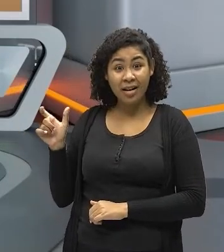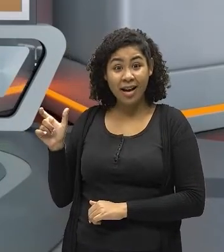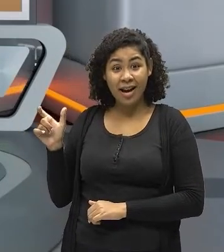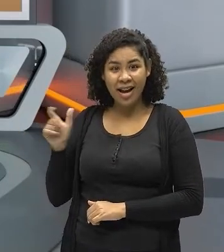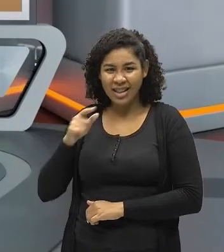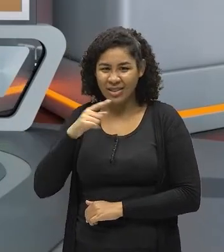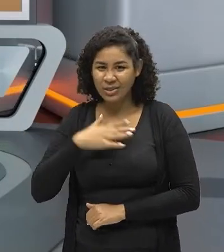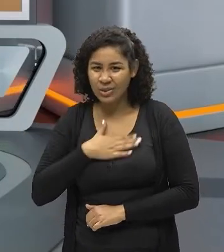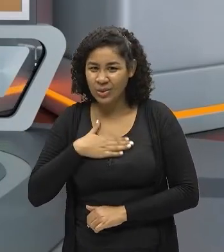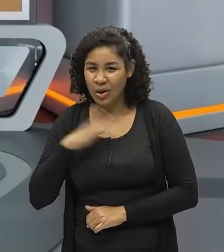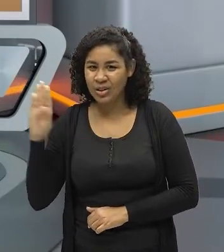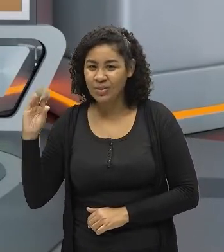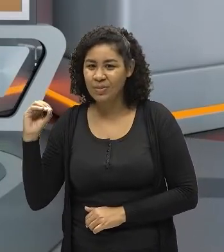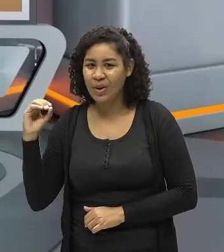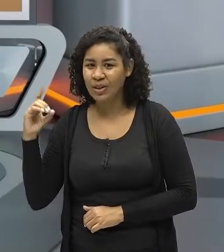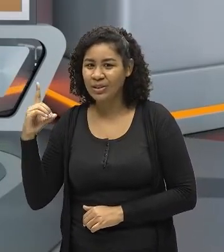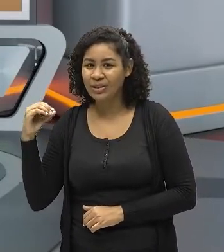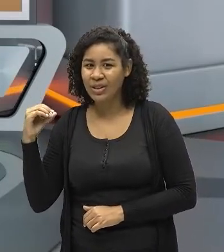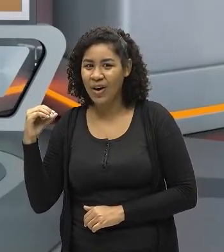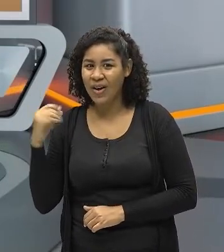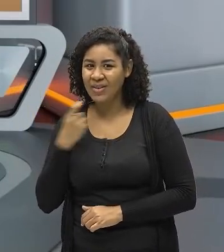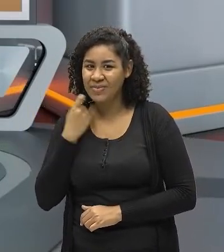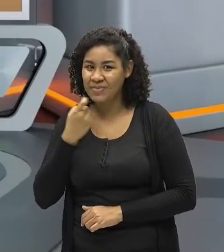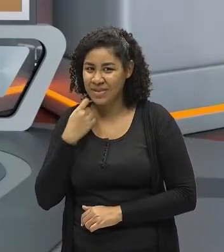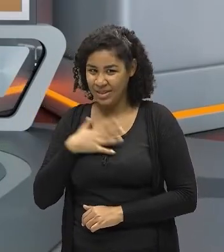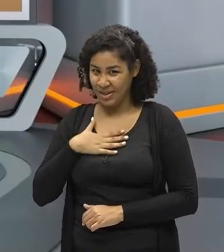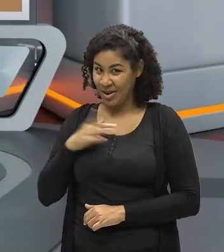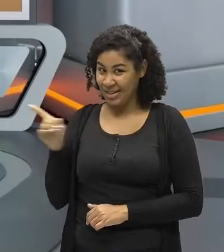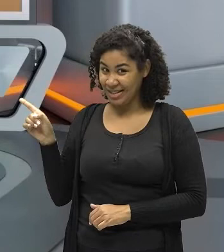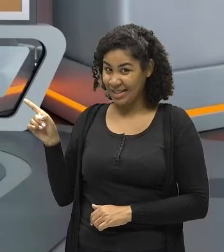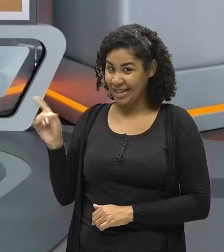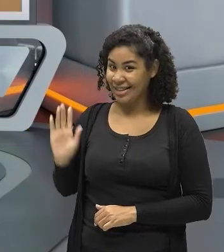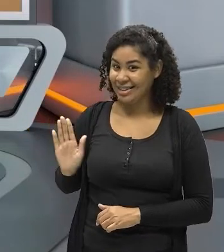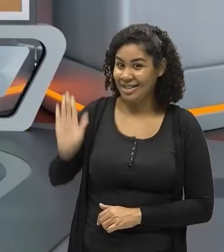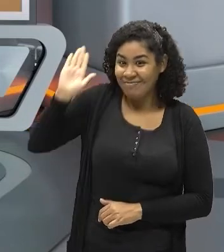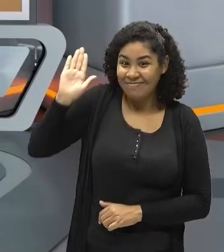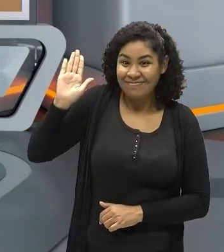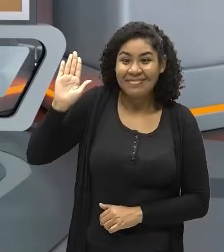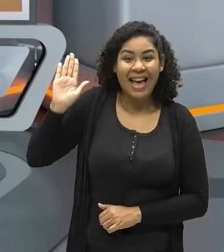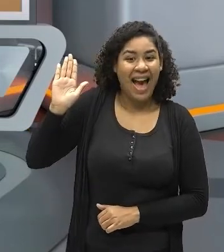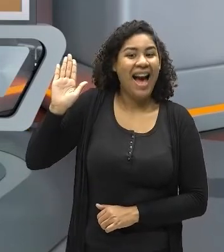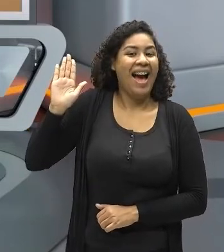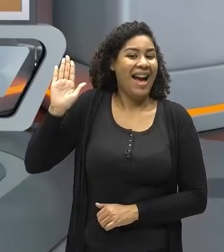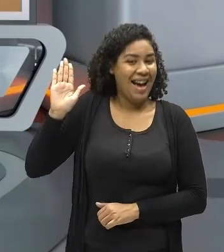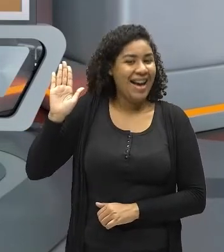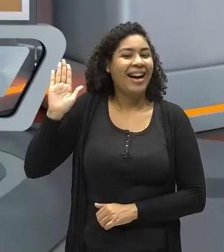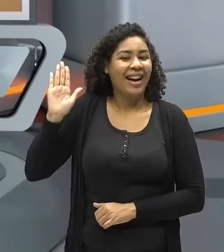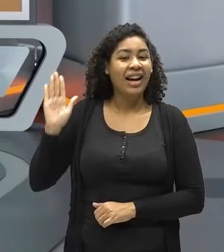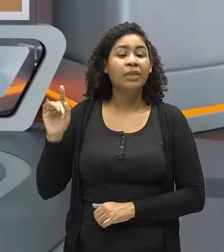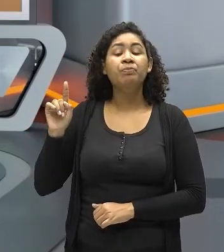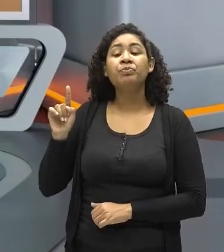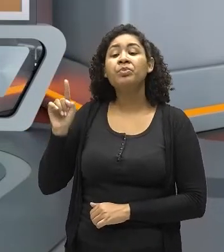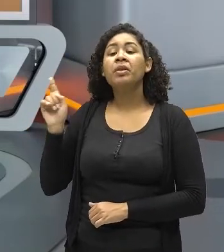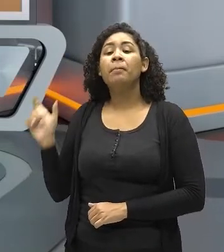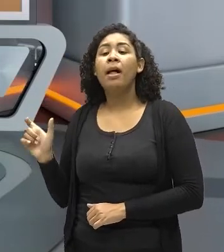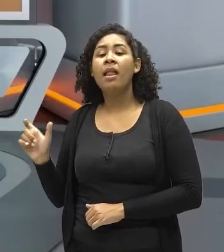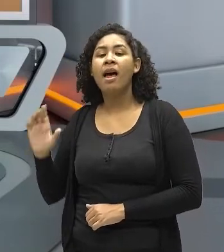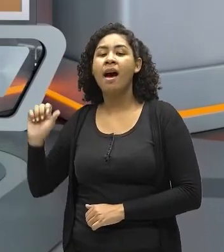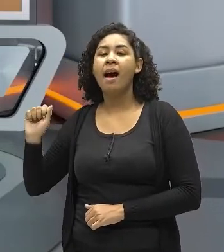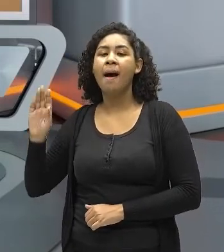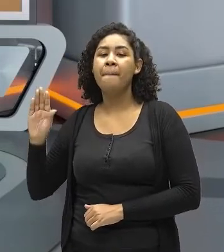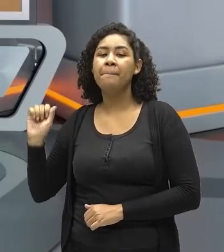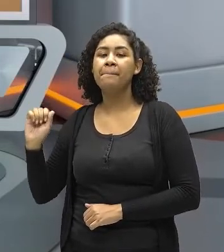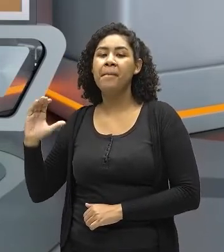gosta de bodó, levanta o braço. O professor Artemison levantou aqui também o braço dele. Quem gosta de abacate amassado